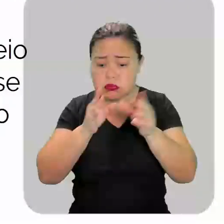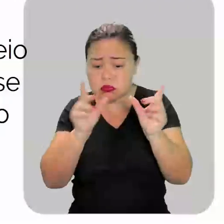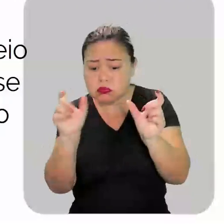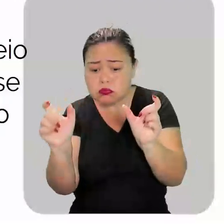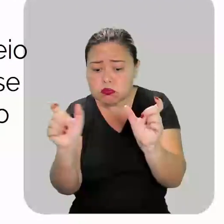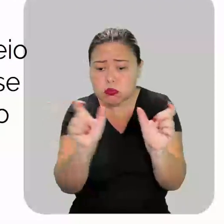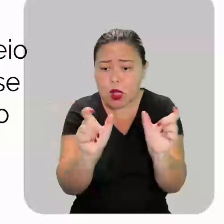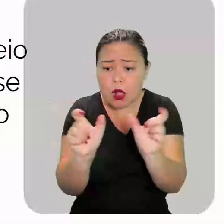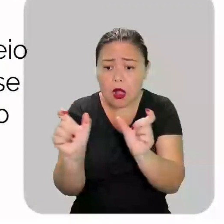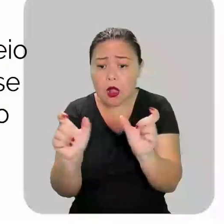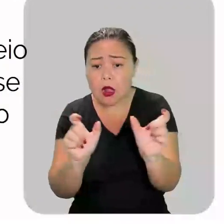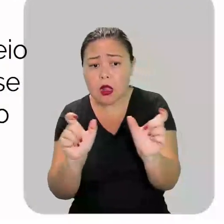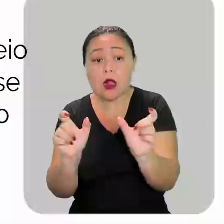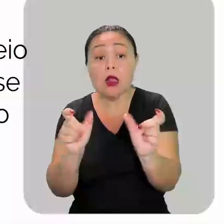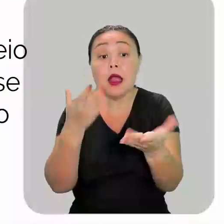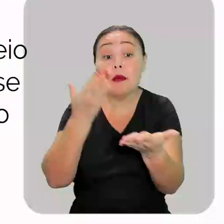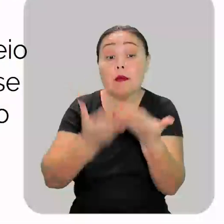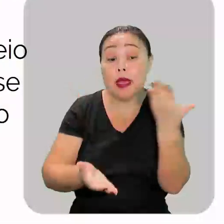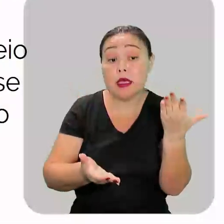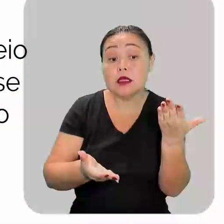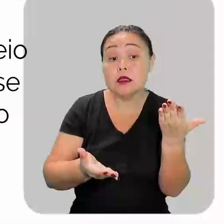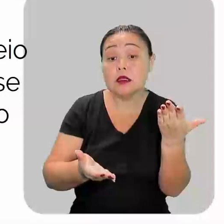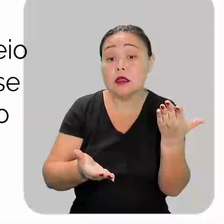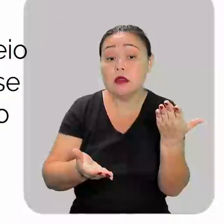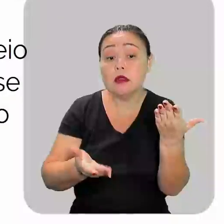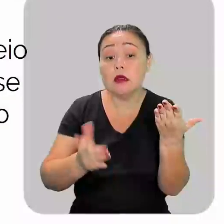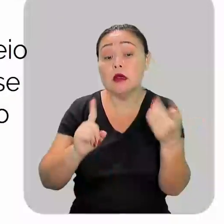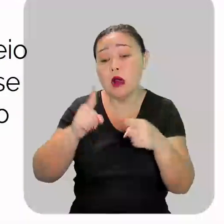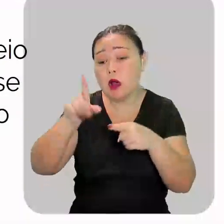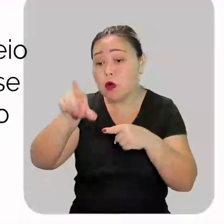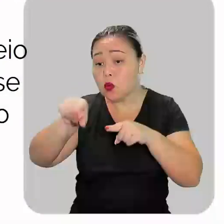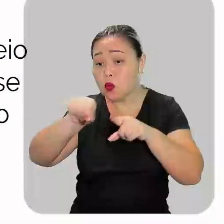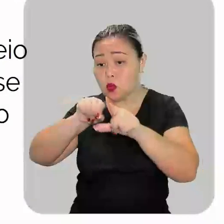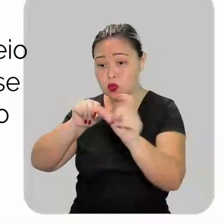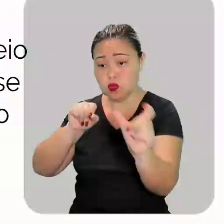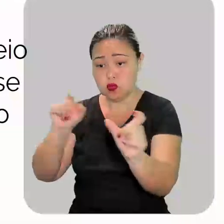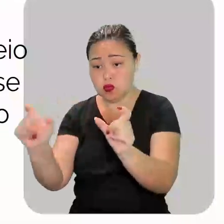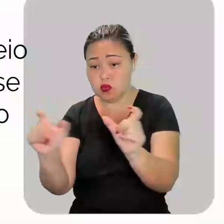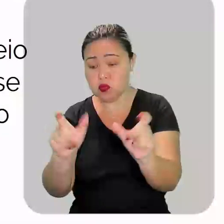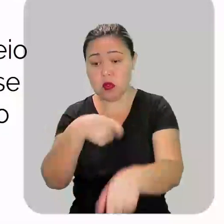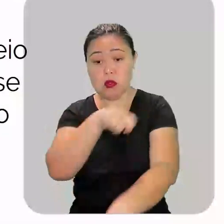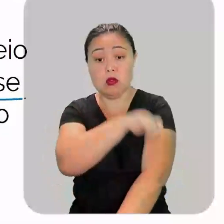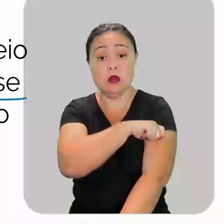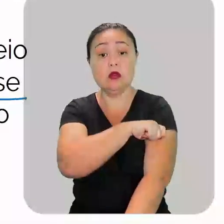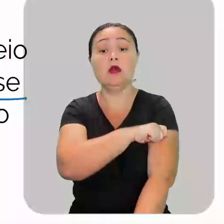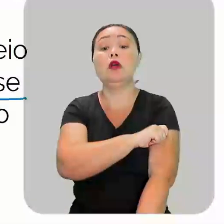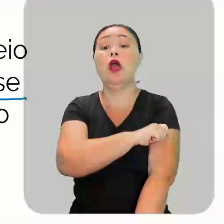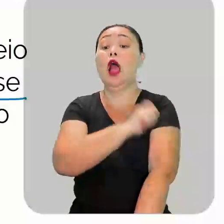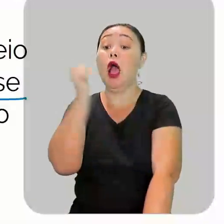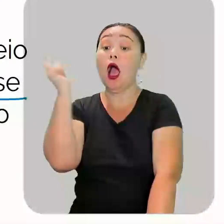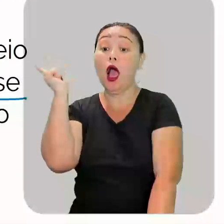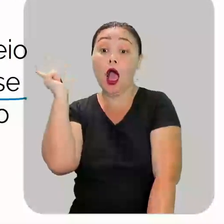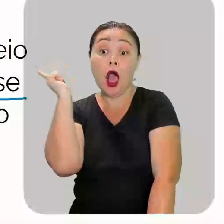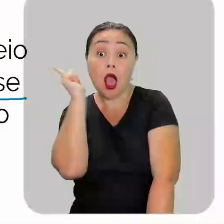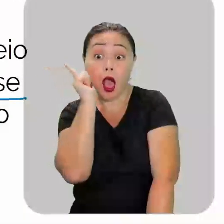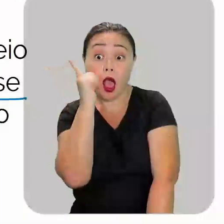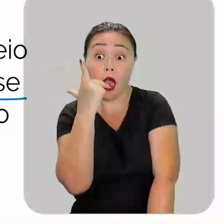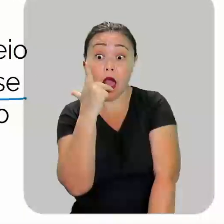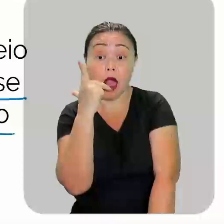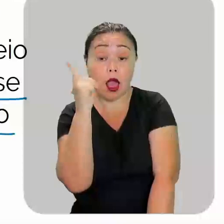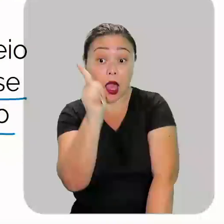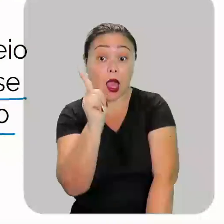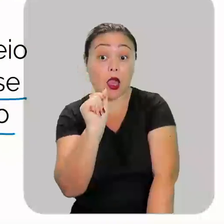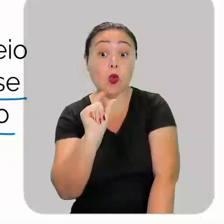ao texto. Então, ele perde esse tempo, né? ali. Então, marcando-os, o estudante ganha esse tempo